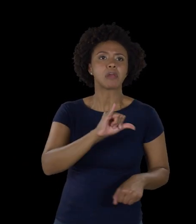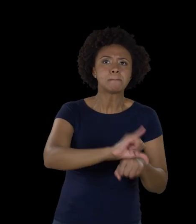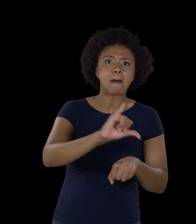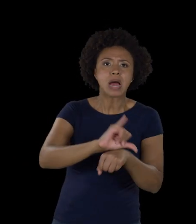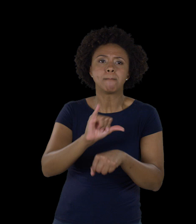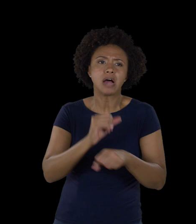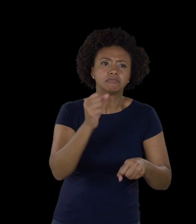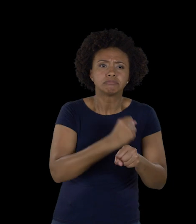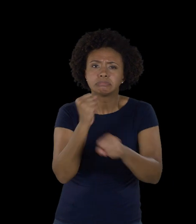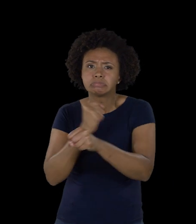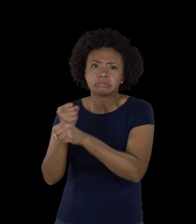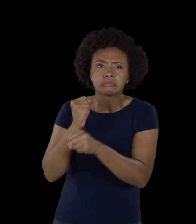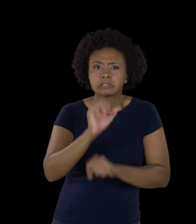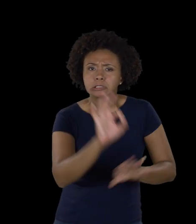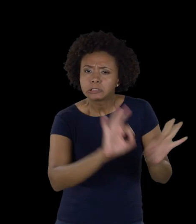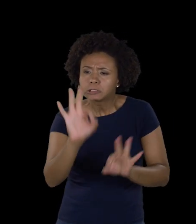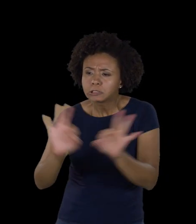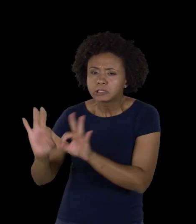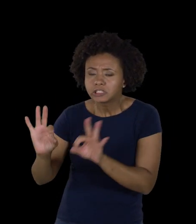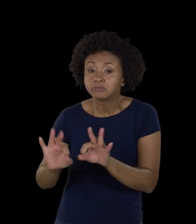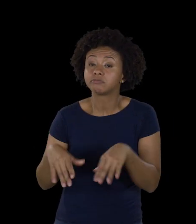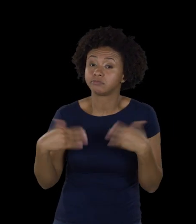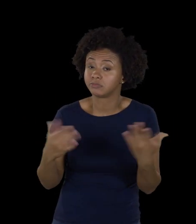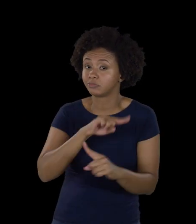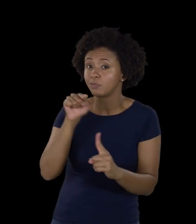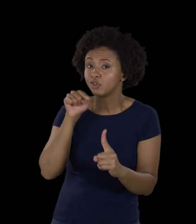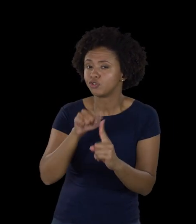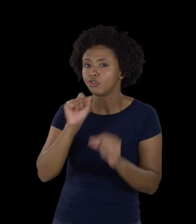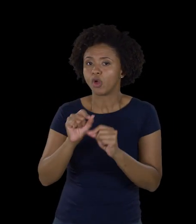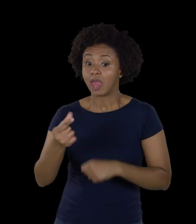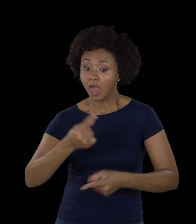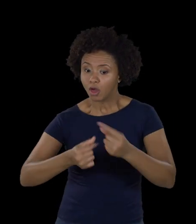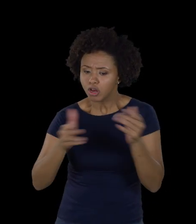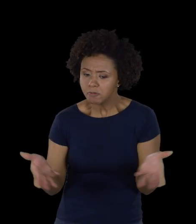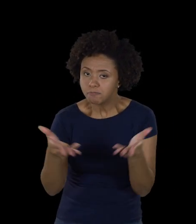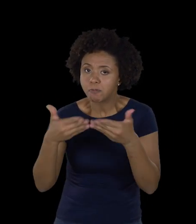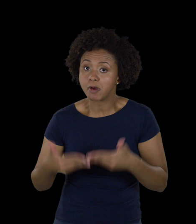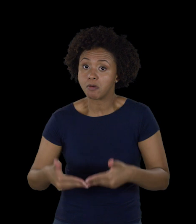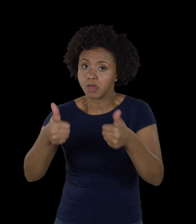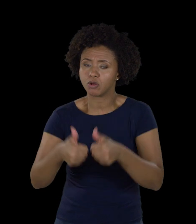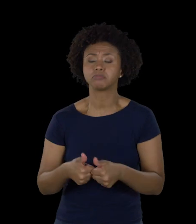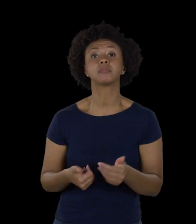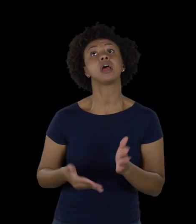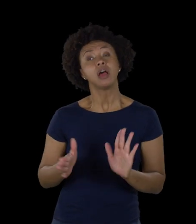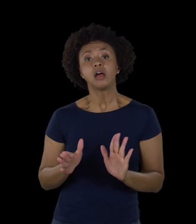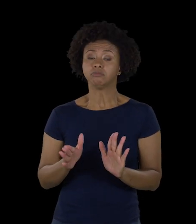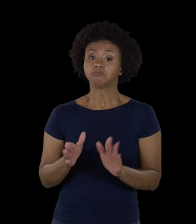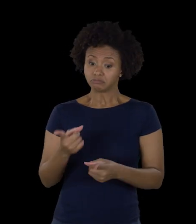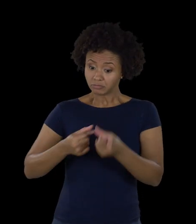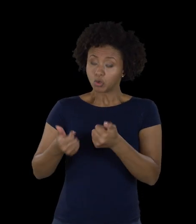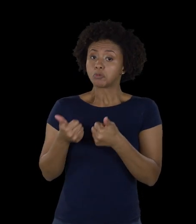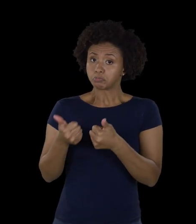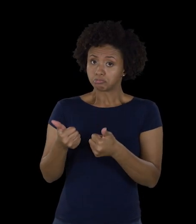A ideia era fortalecer a nossa economia e melhorar a infraestrutura. A situação econômica era boa, sobretudo a